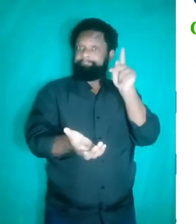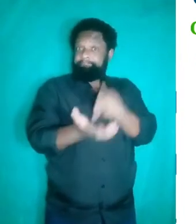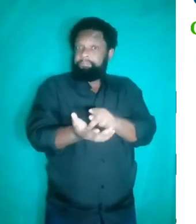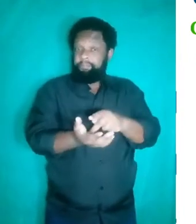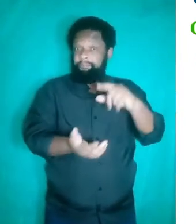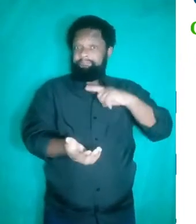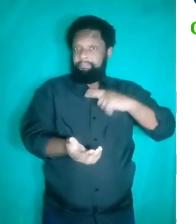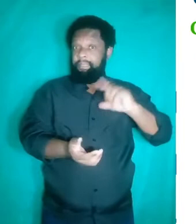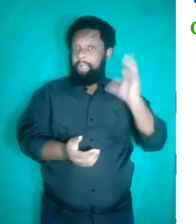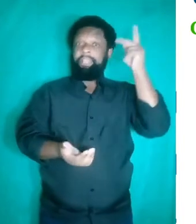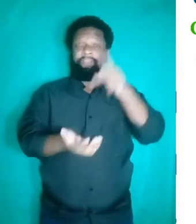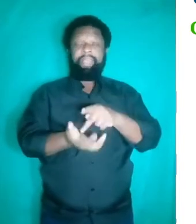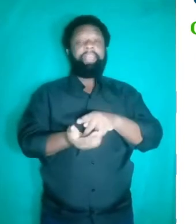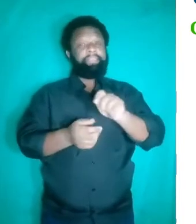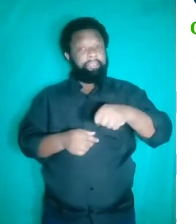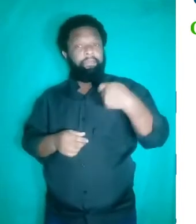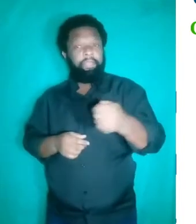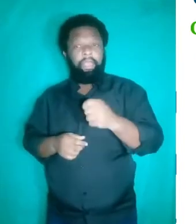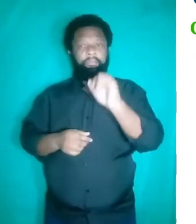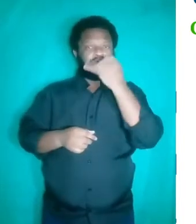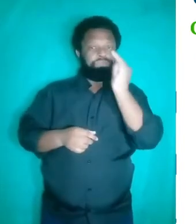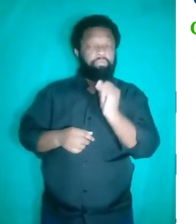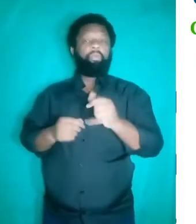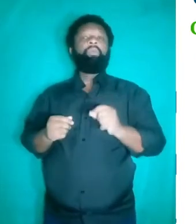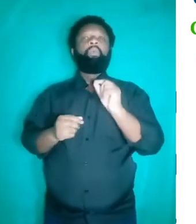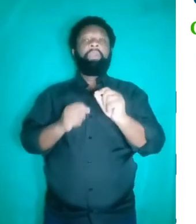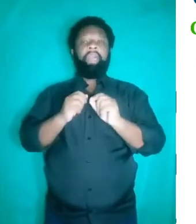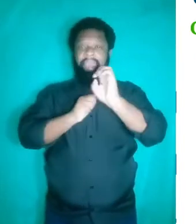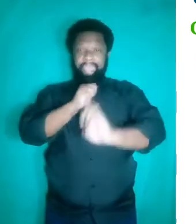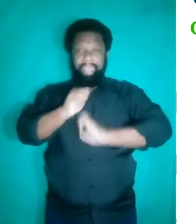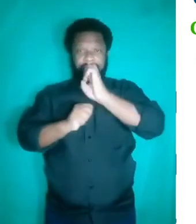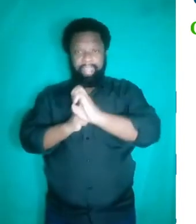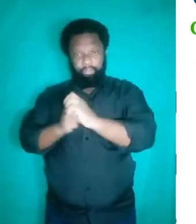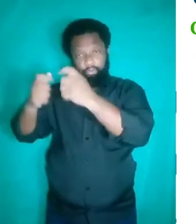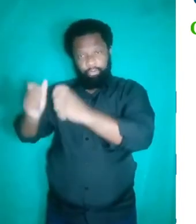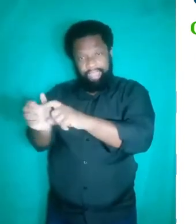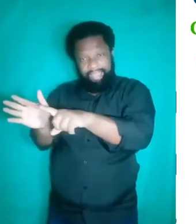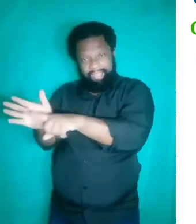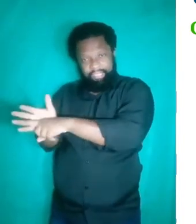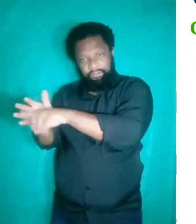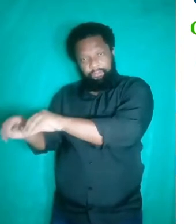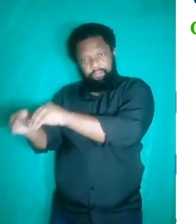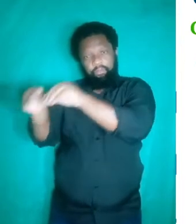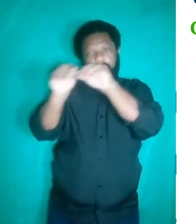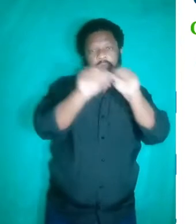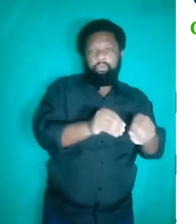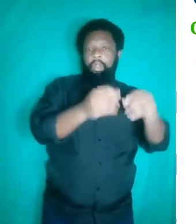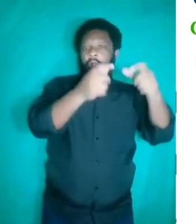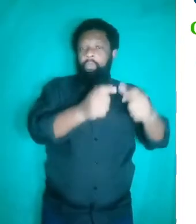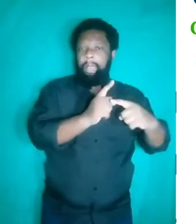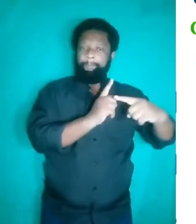acontece realmente. Então, isso é a nossa corrente elétrica, a passagem, a movimentação de elétrons de um polo negativo para um